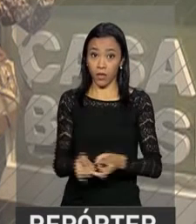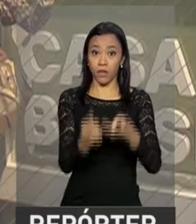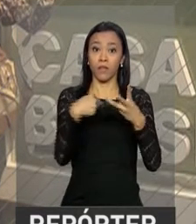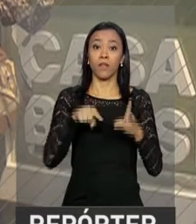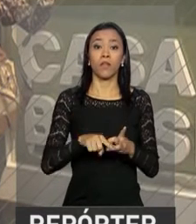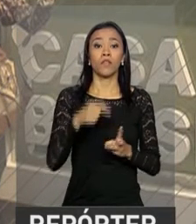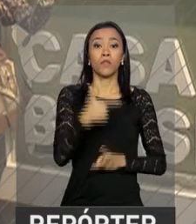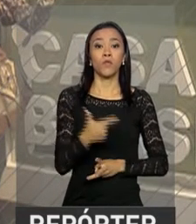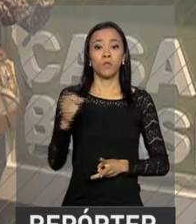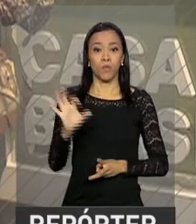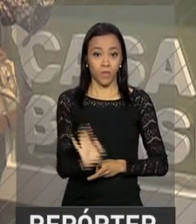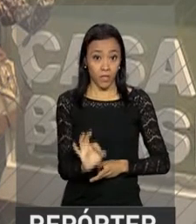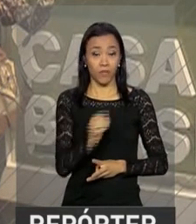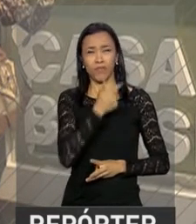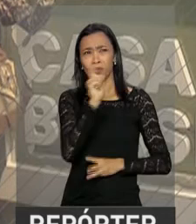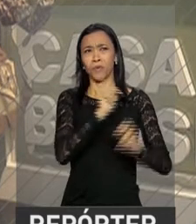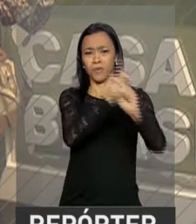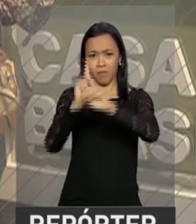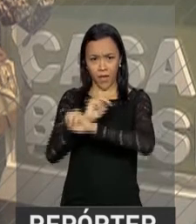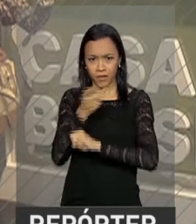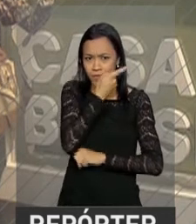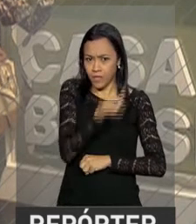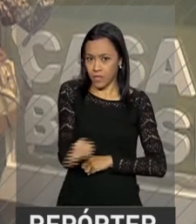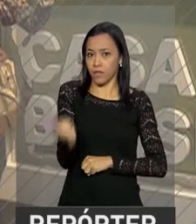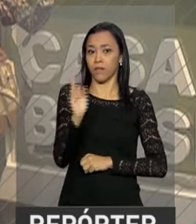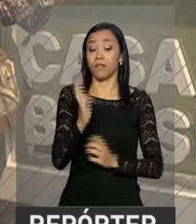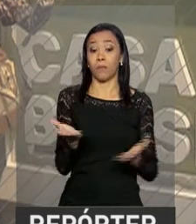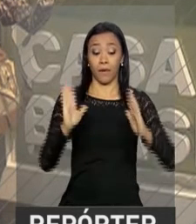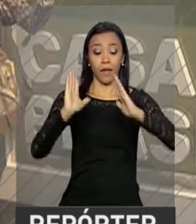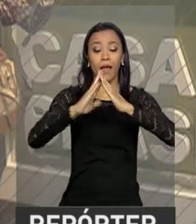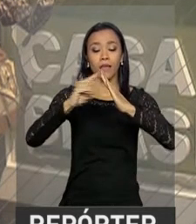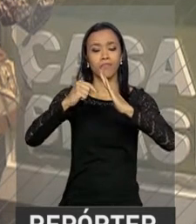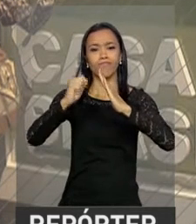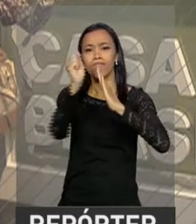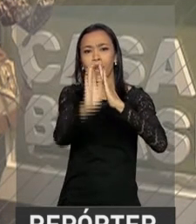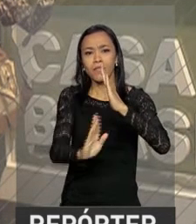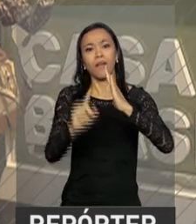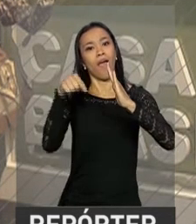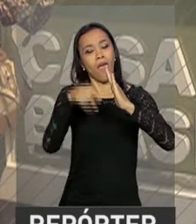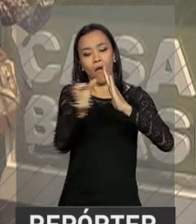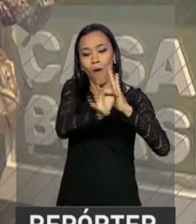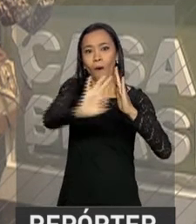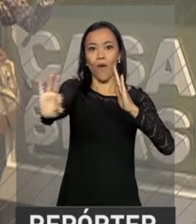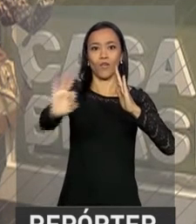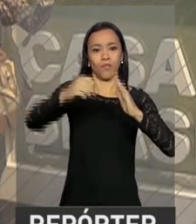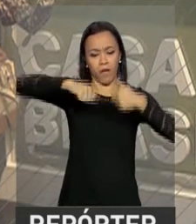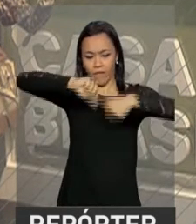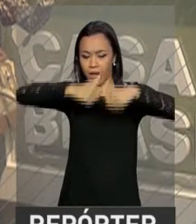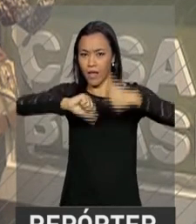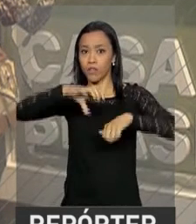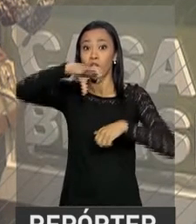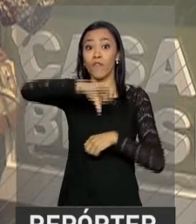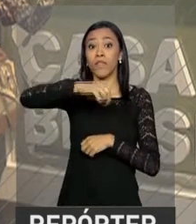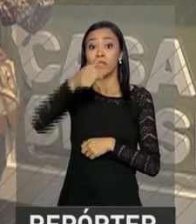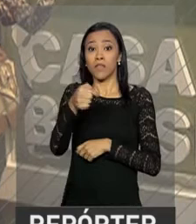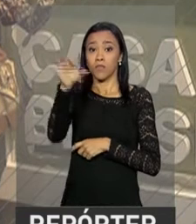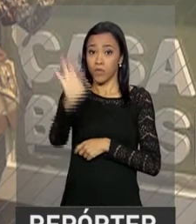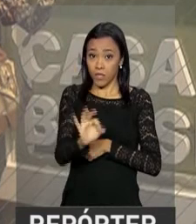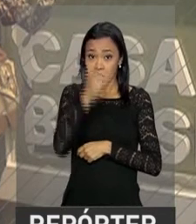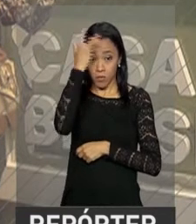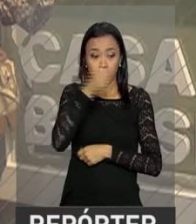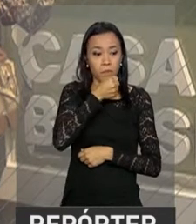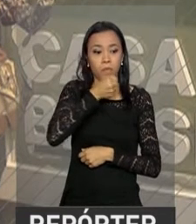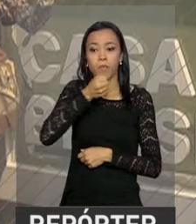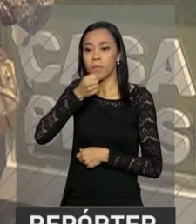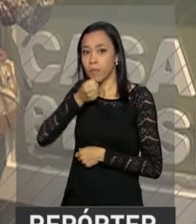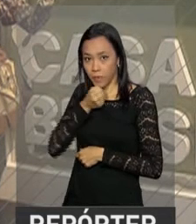e dois por cento de outros países a casa Brasil foi avaliada como ótima por 97 por cento dos